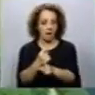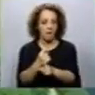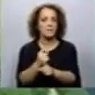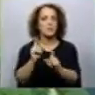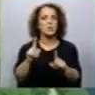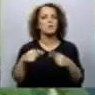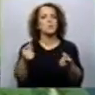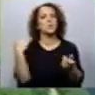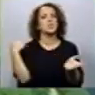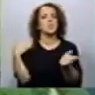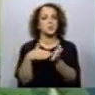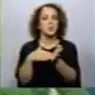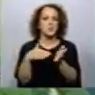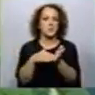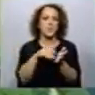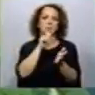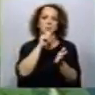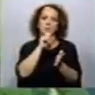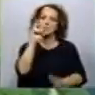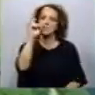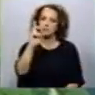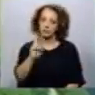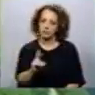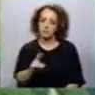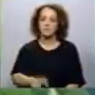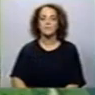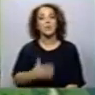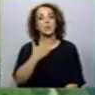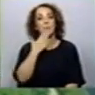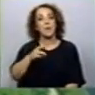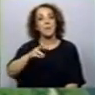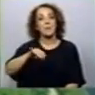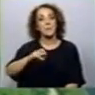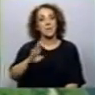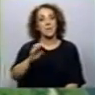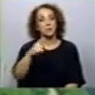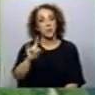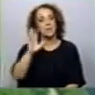princípio, na segunda-feira há uma tendência para descer. Obrigado, Maria João. Até amanhã. Até amanhã, João.